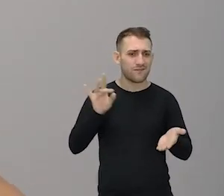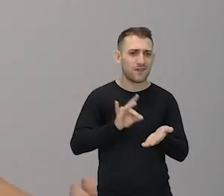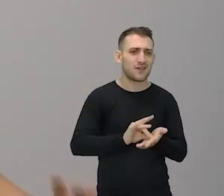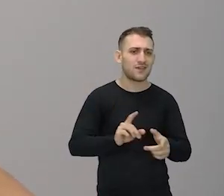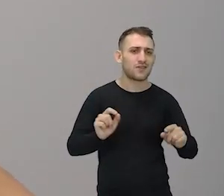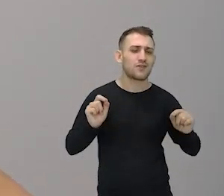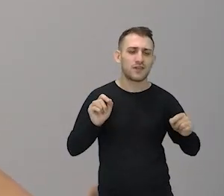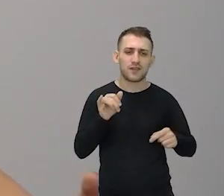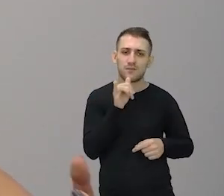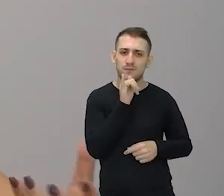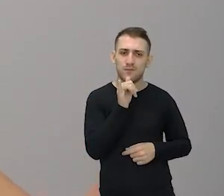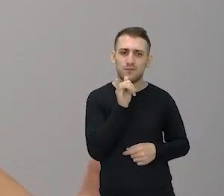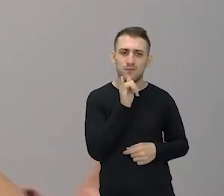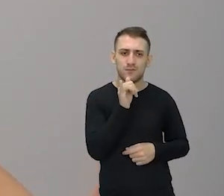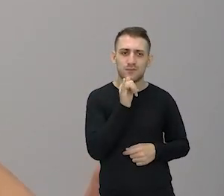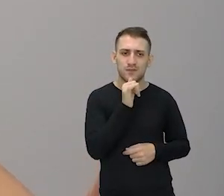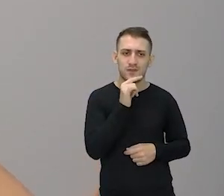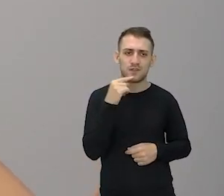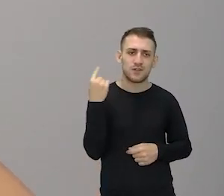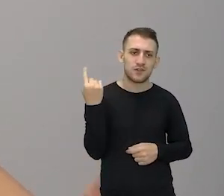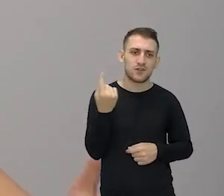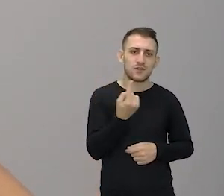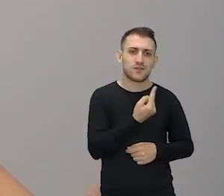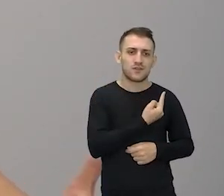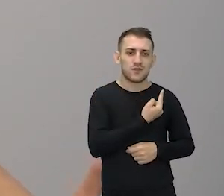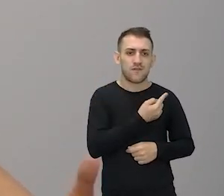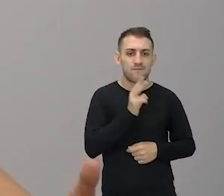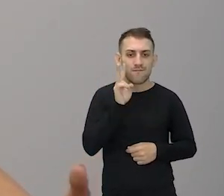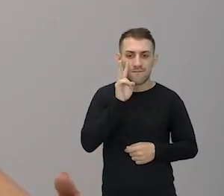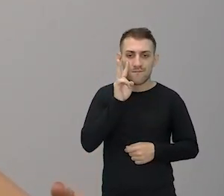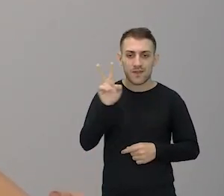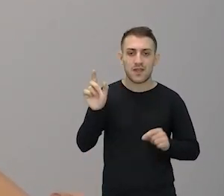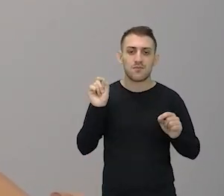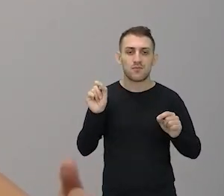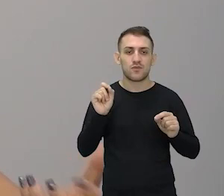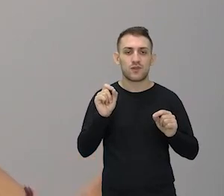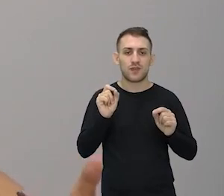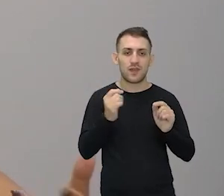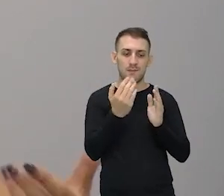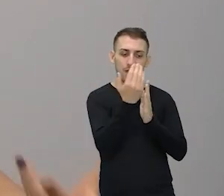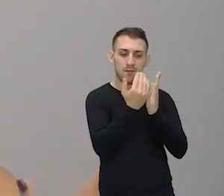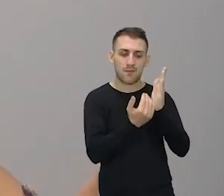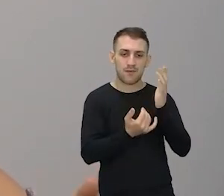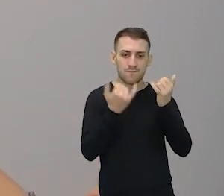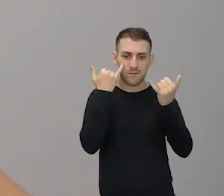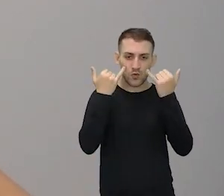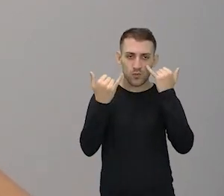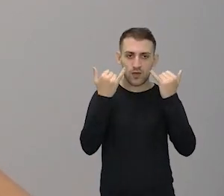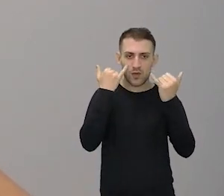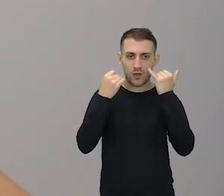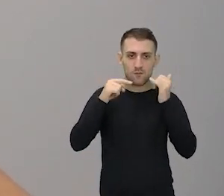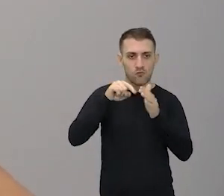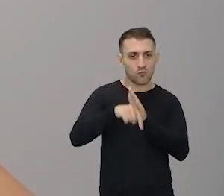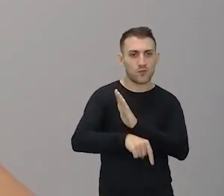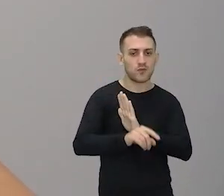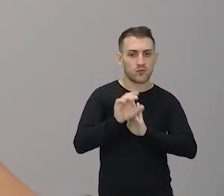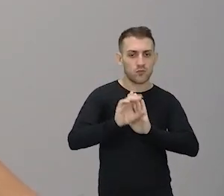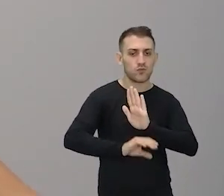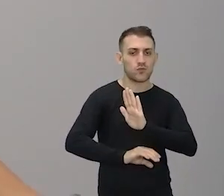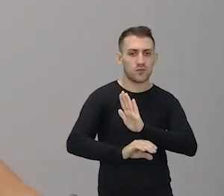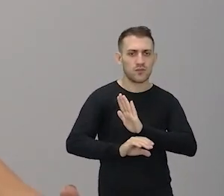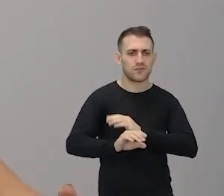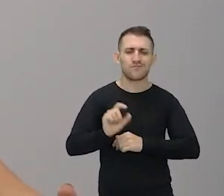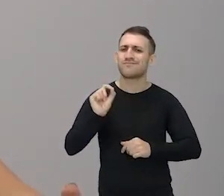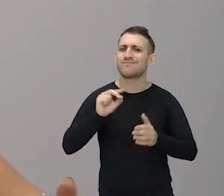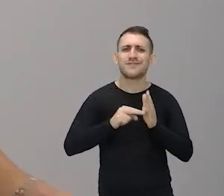verdade, quando nós, né, olhamos aí para os itinerários formativos, aprofundamento curricular, que trem é